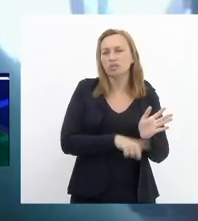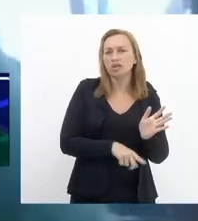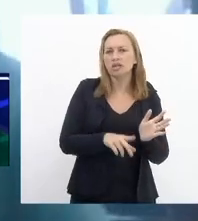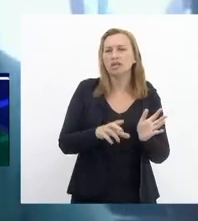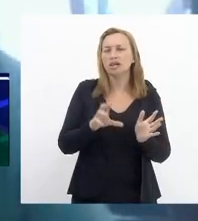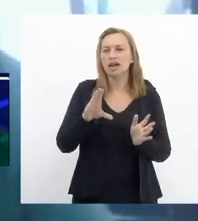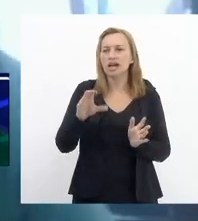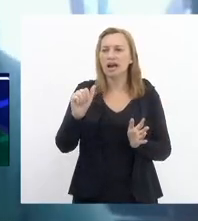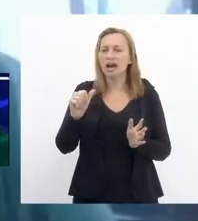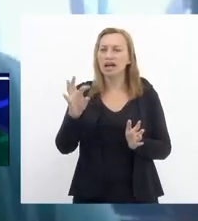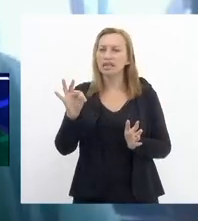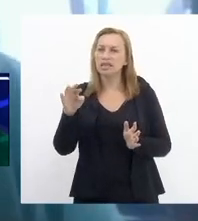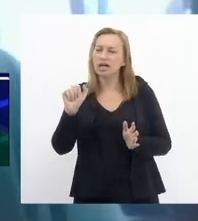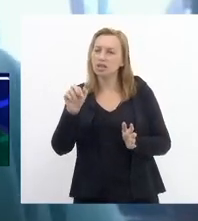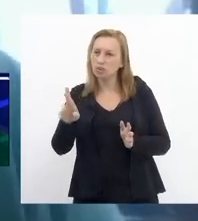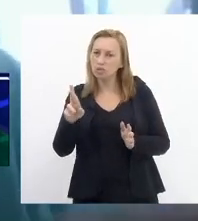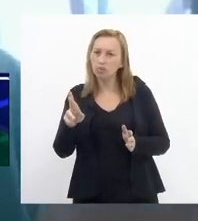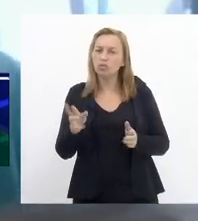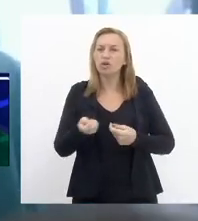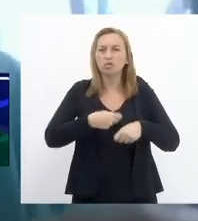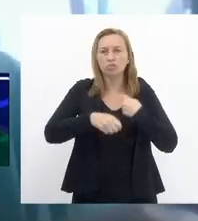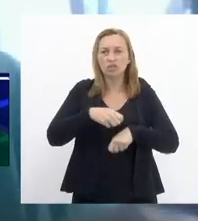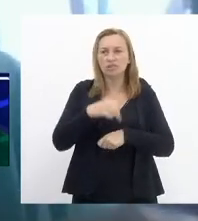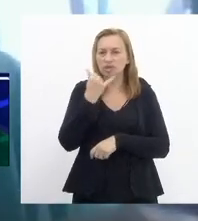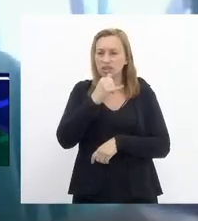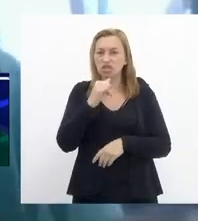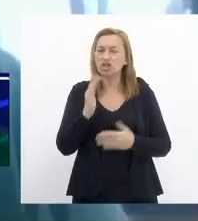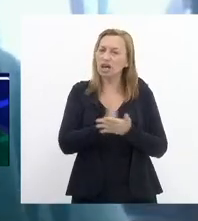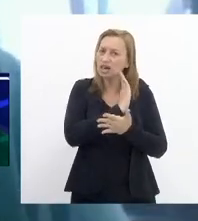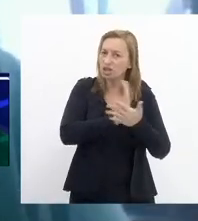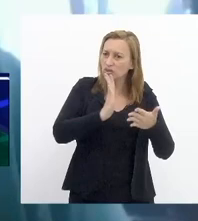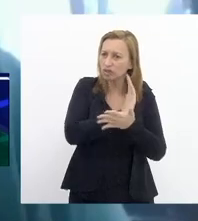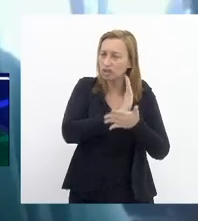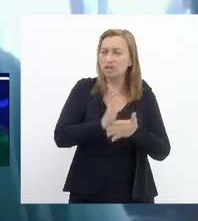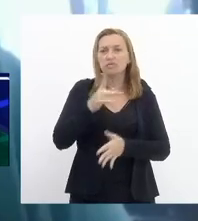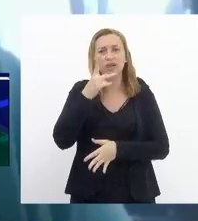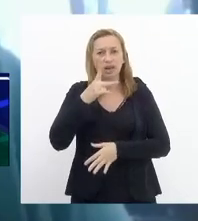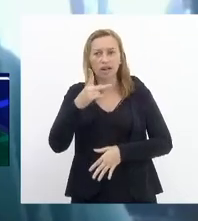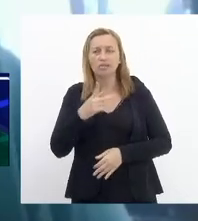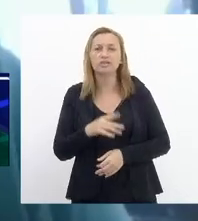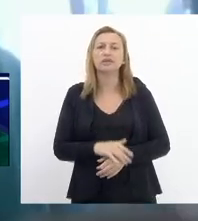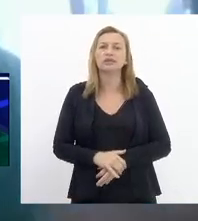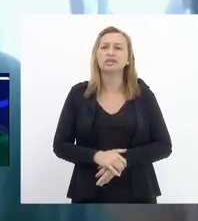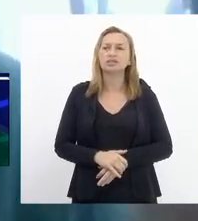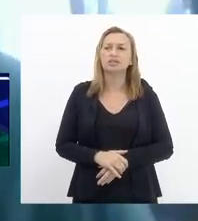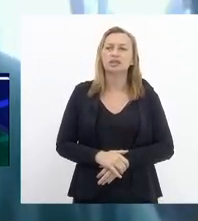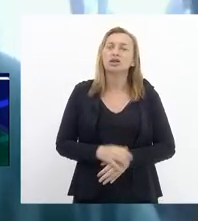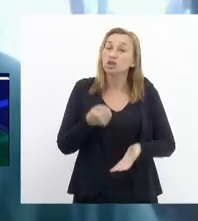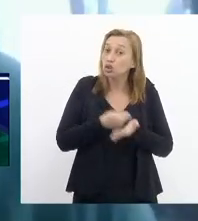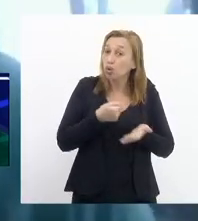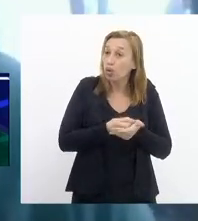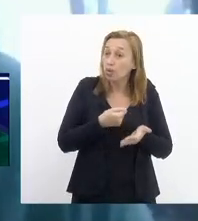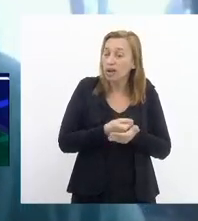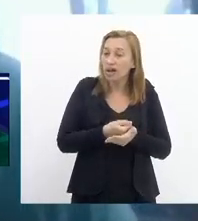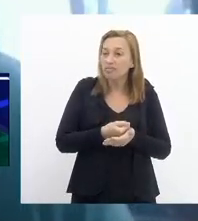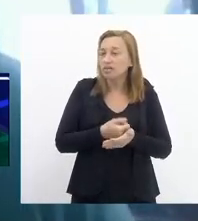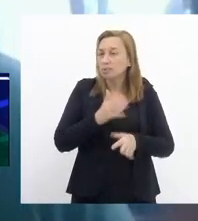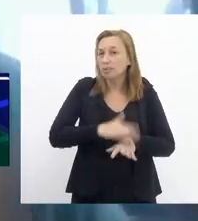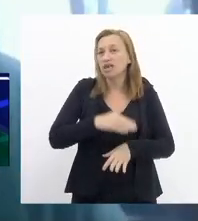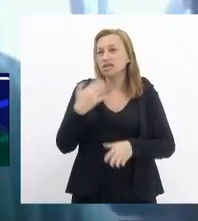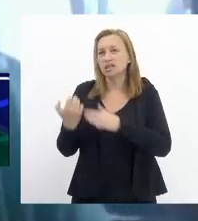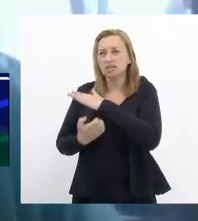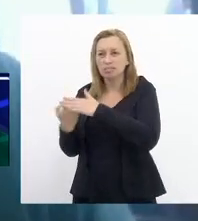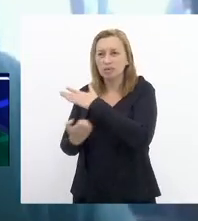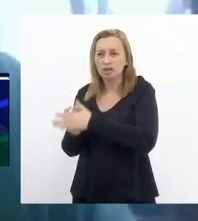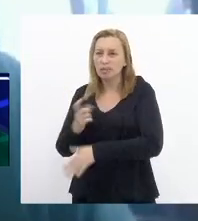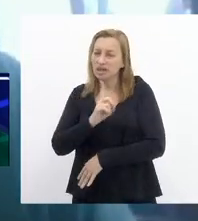economizando energia e matéria-prima. Muitas vezes se dizia que se cobrava muito das empresas, mas